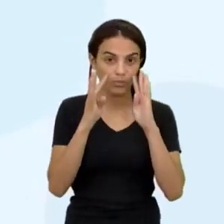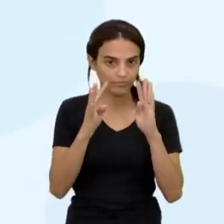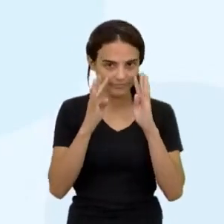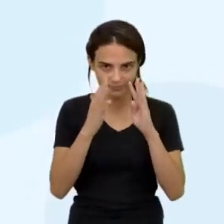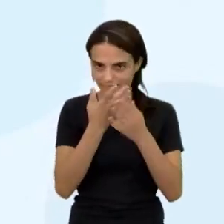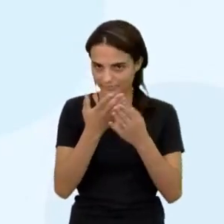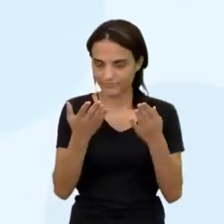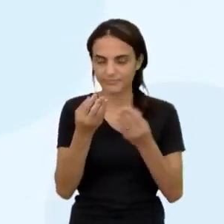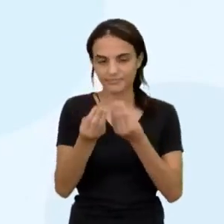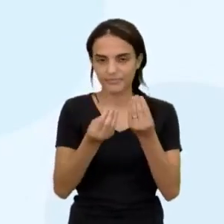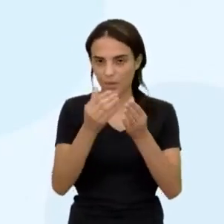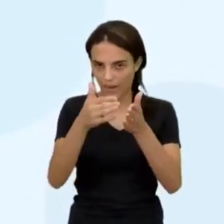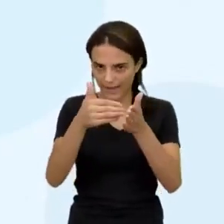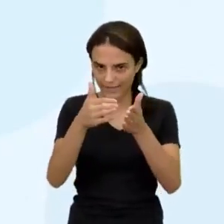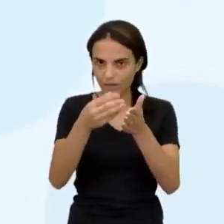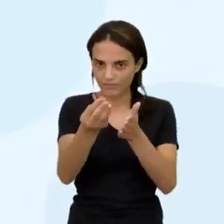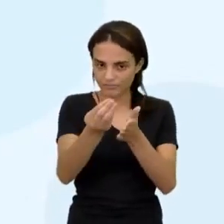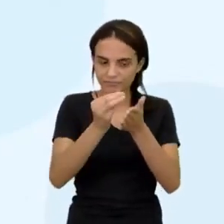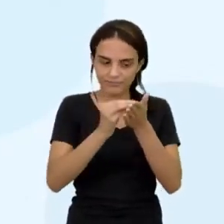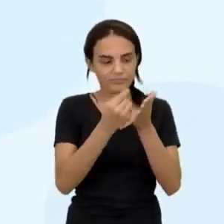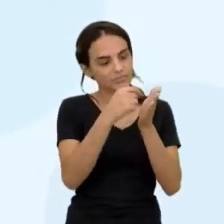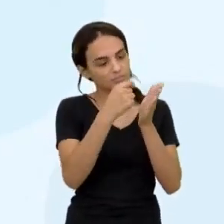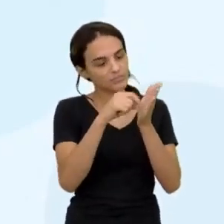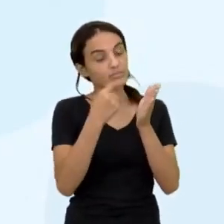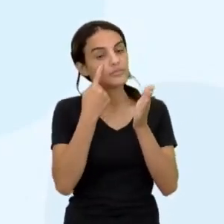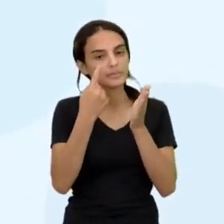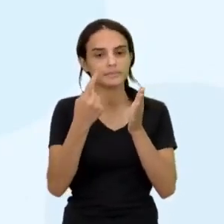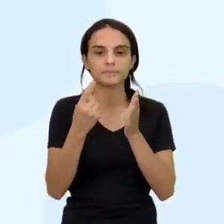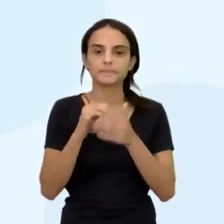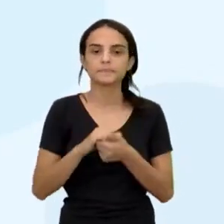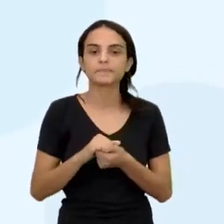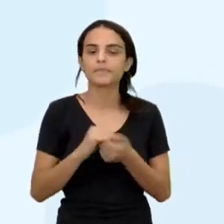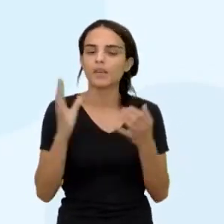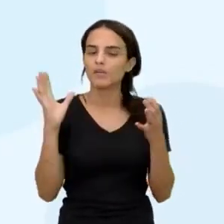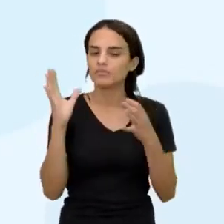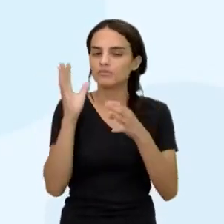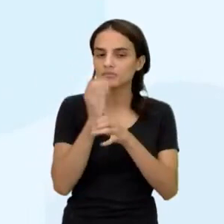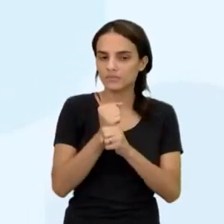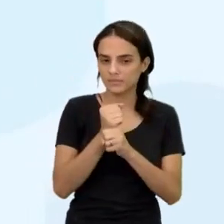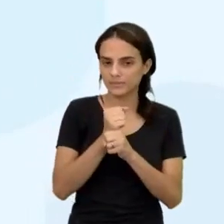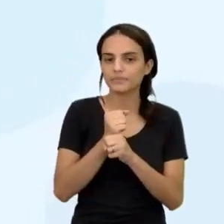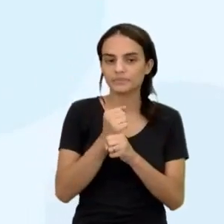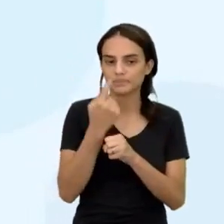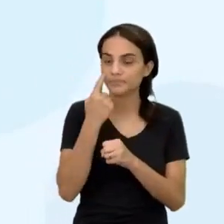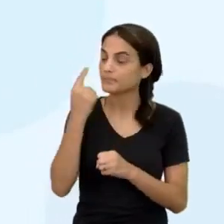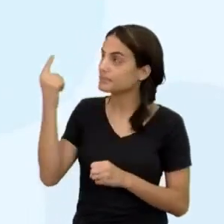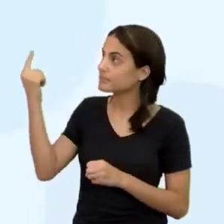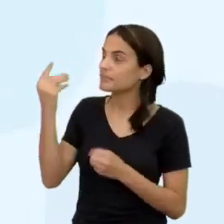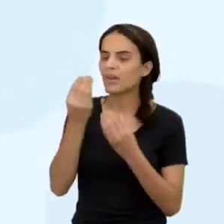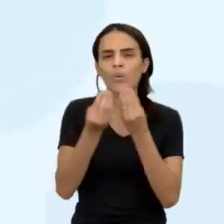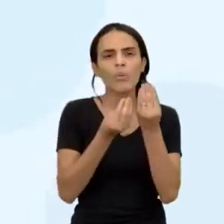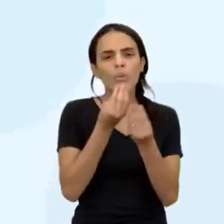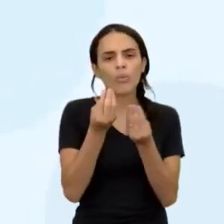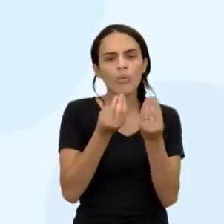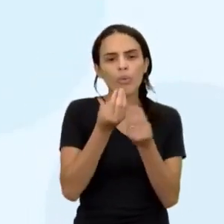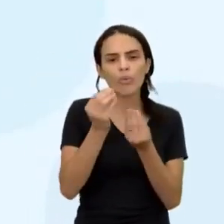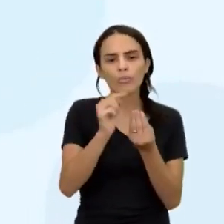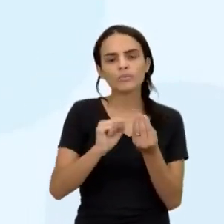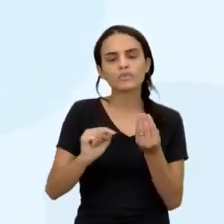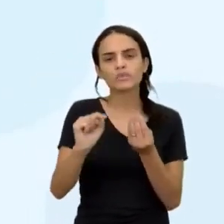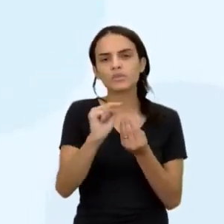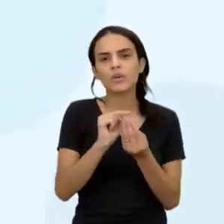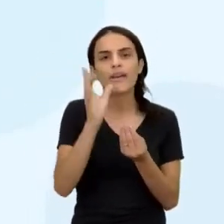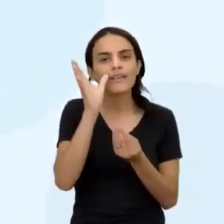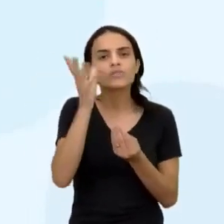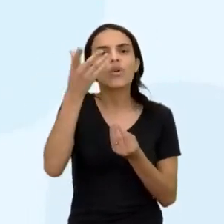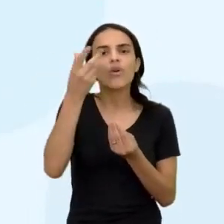vou fazer. Pega o seu caderninho aí e vamos anotar. Olha lá. Resolva as equações a seguir. Como que a gente resolve isso, né?